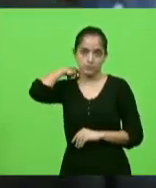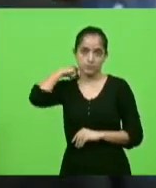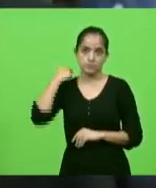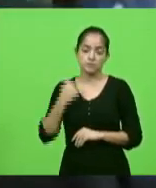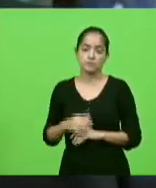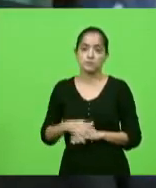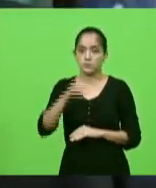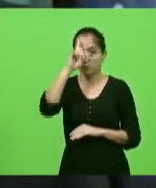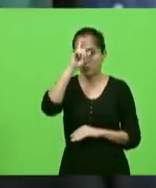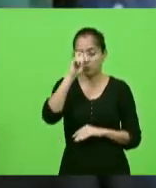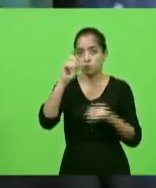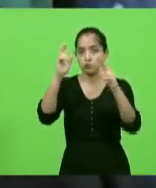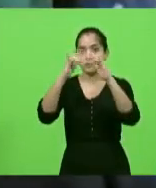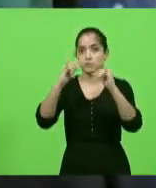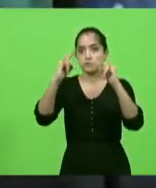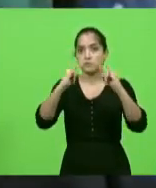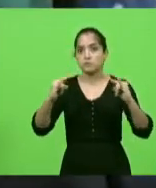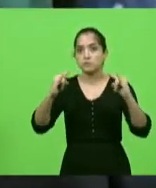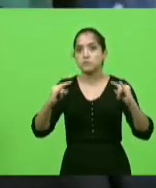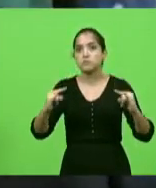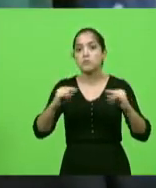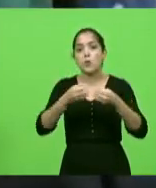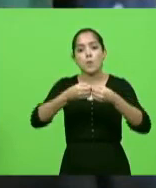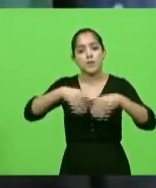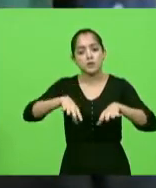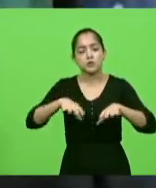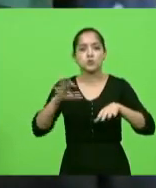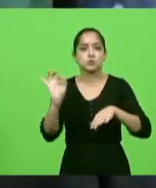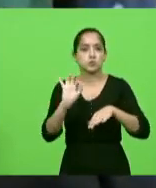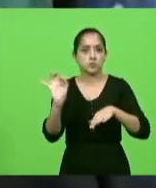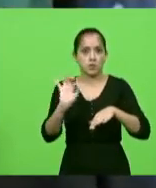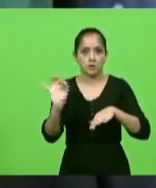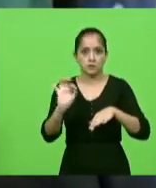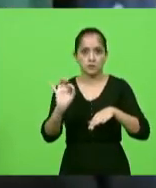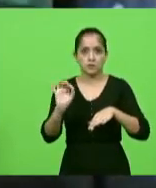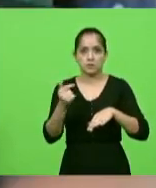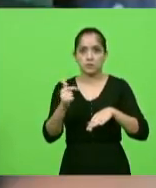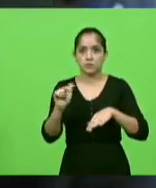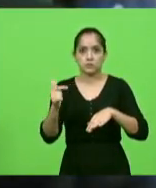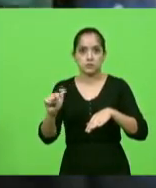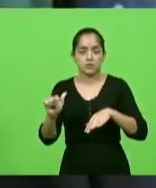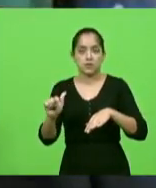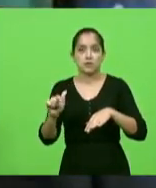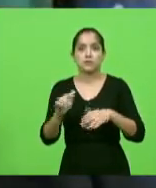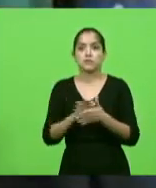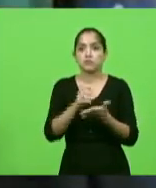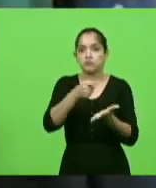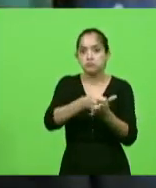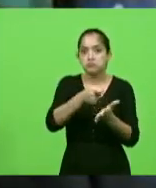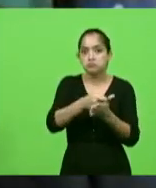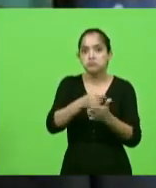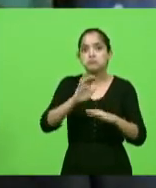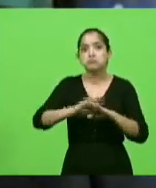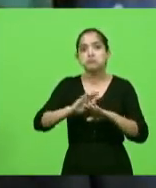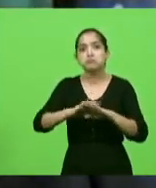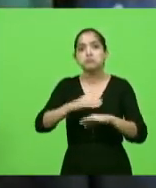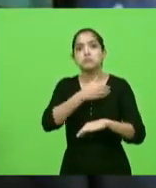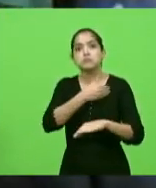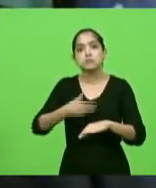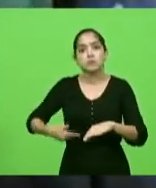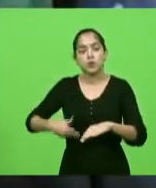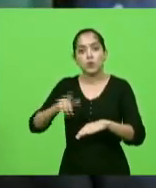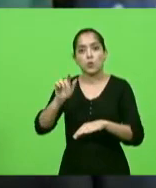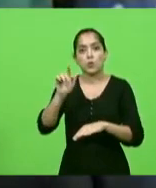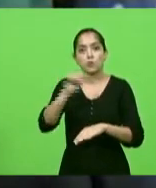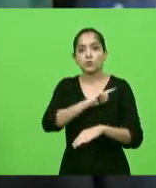o quanto hospital de campanha não houve prejuízo ao erário ao mirar na conduta imputada ao Governador e da mesma